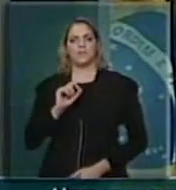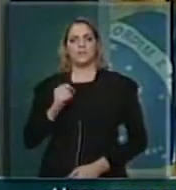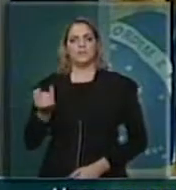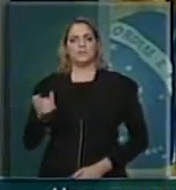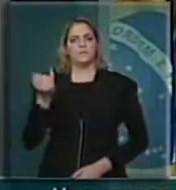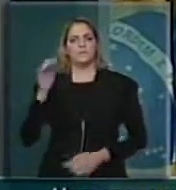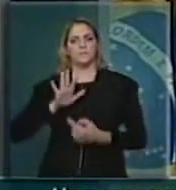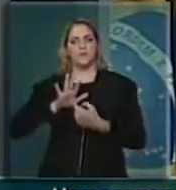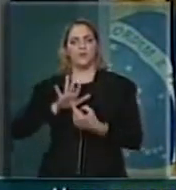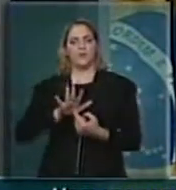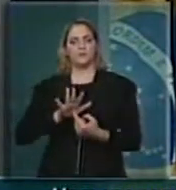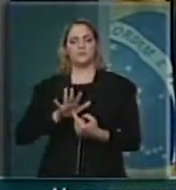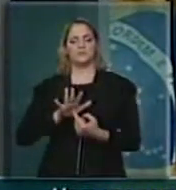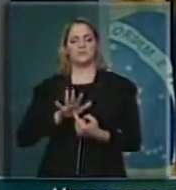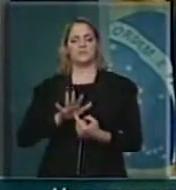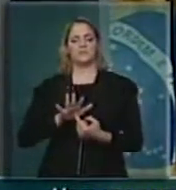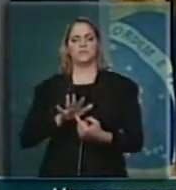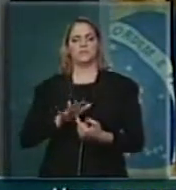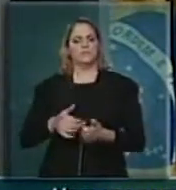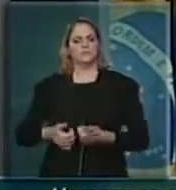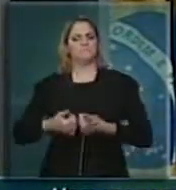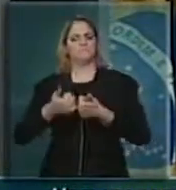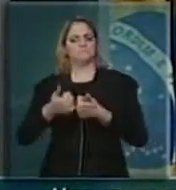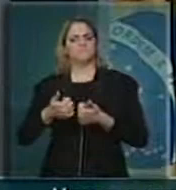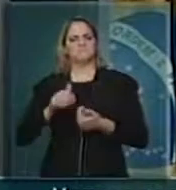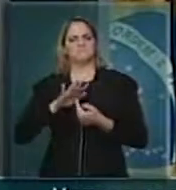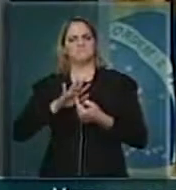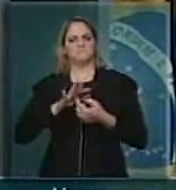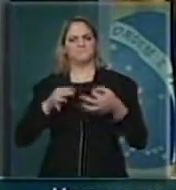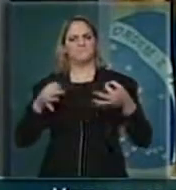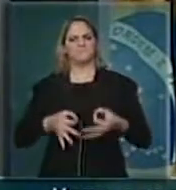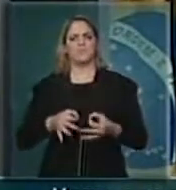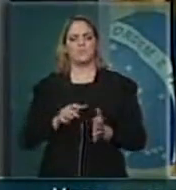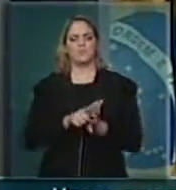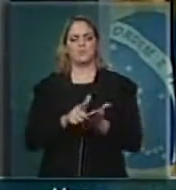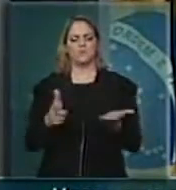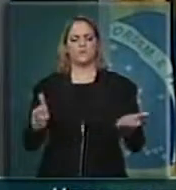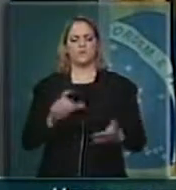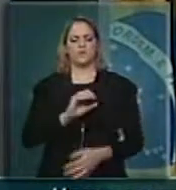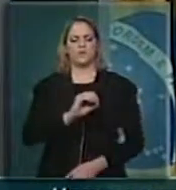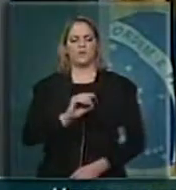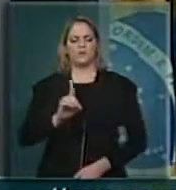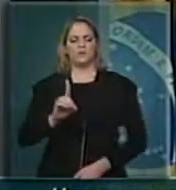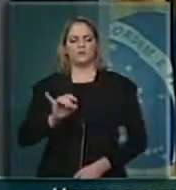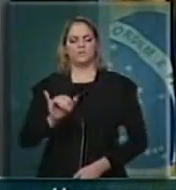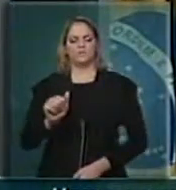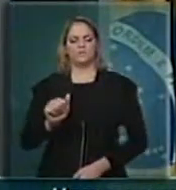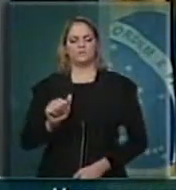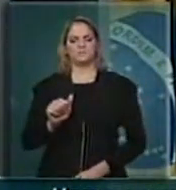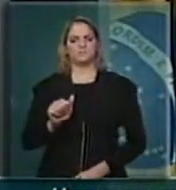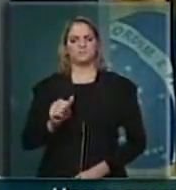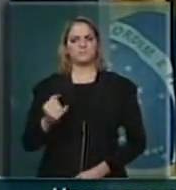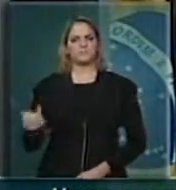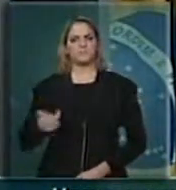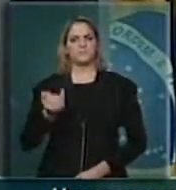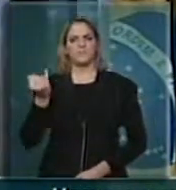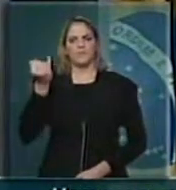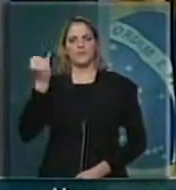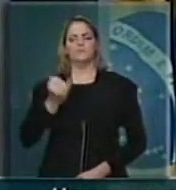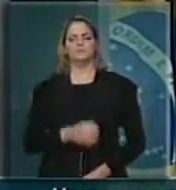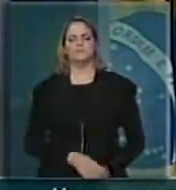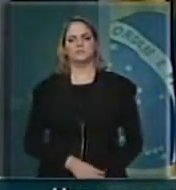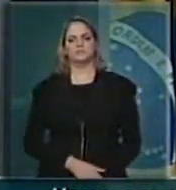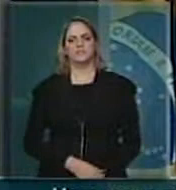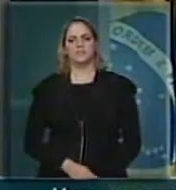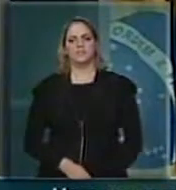caracteriza muito, né, qualifica muito o jornal O Dia como um instrumento que, o